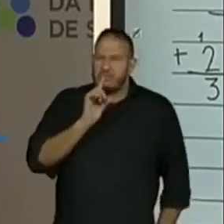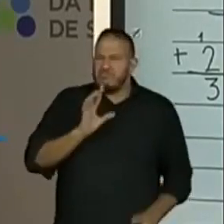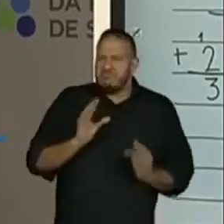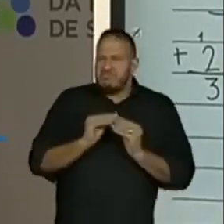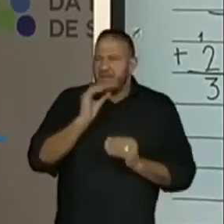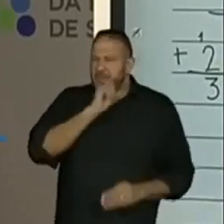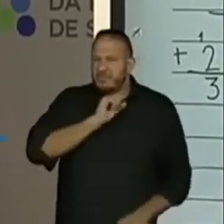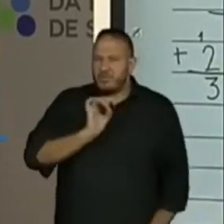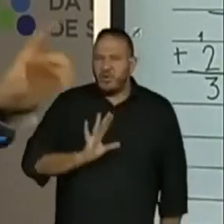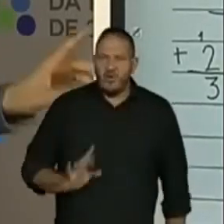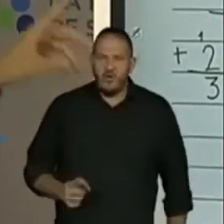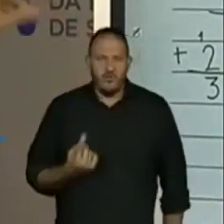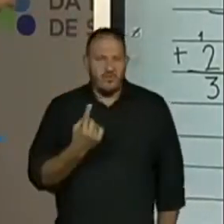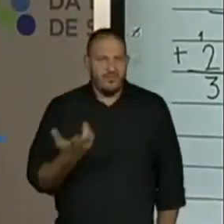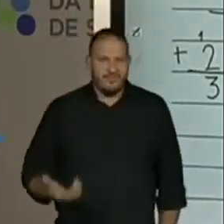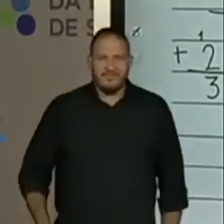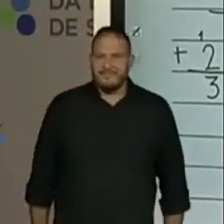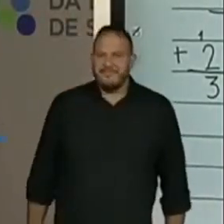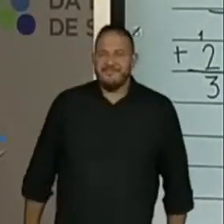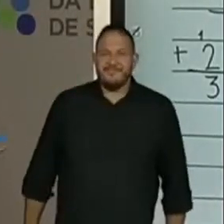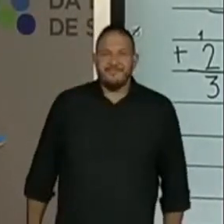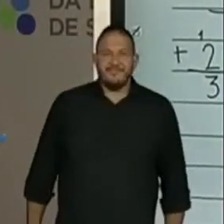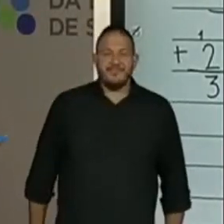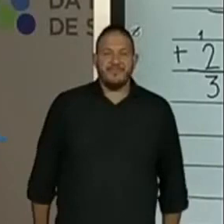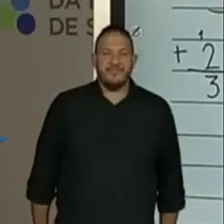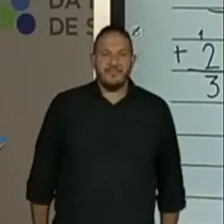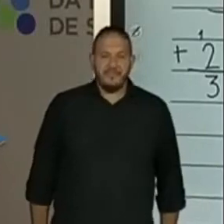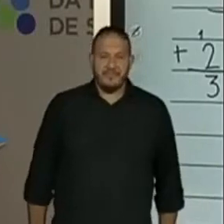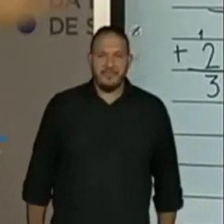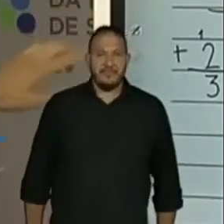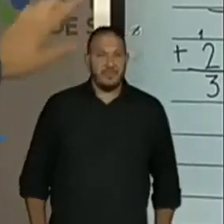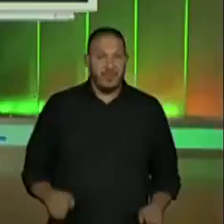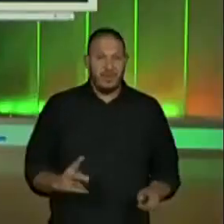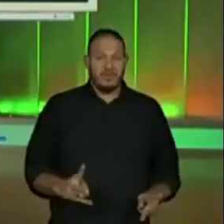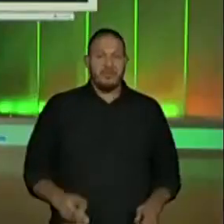maneira, juntos, tá bom? Vamos seguir, então?